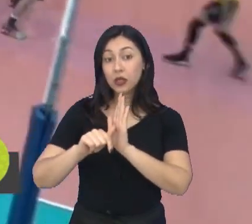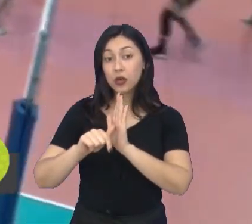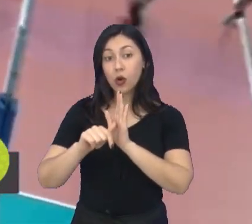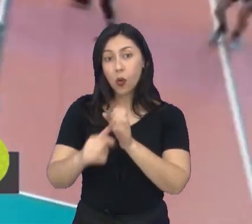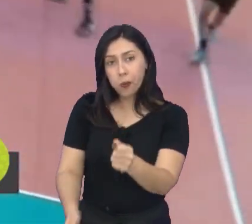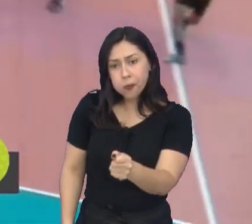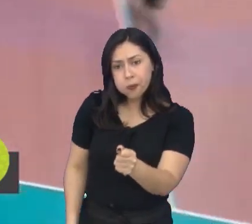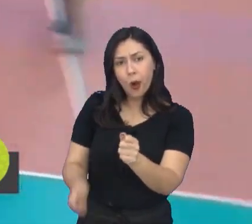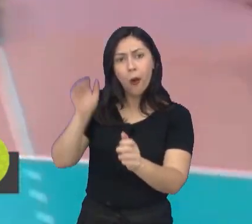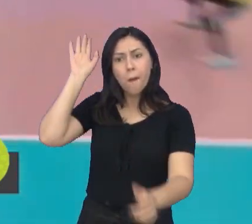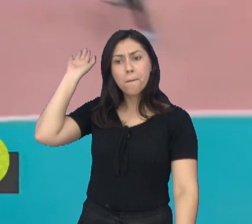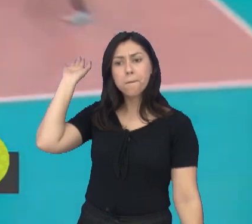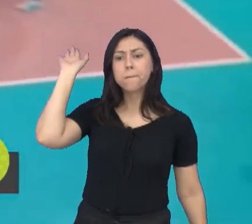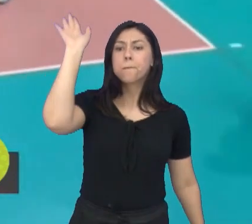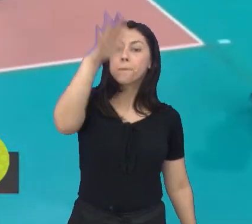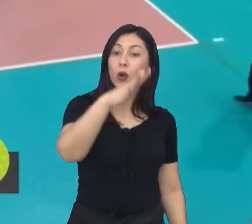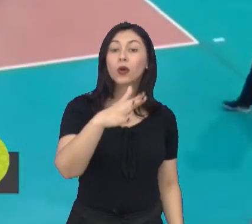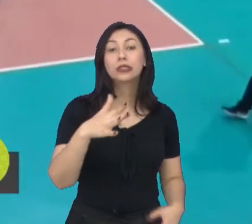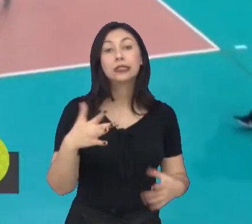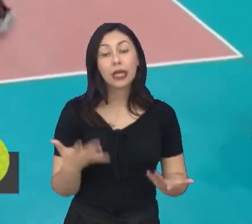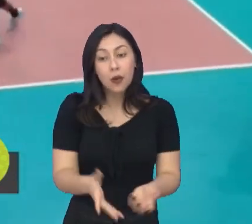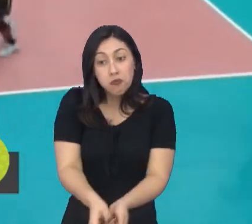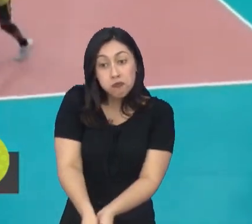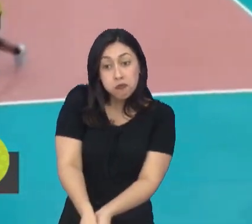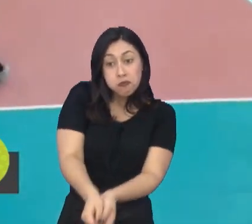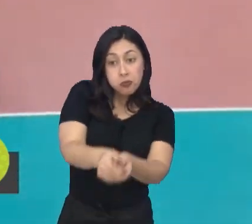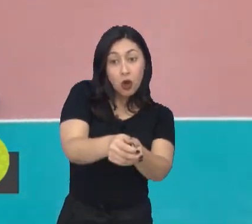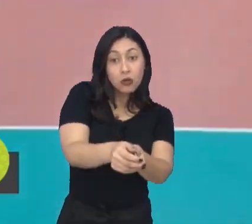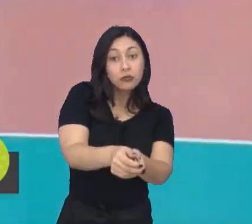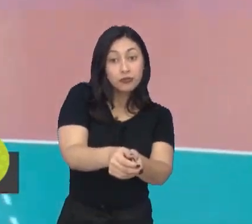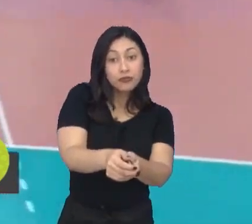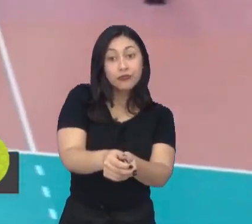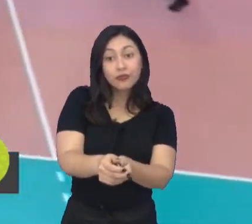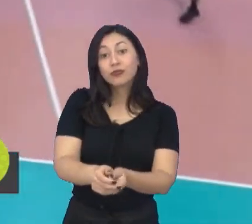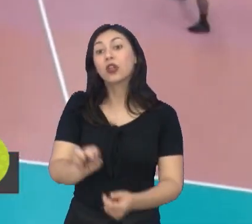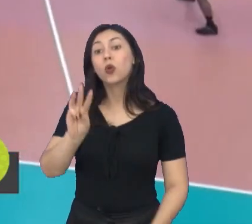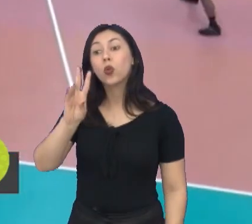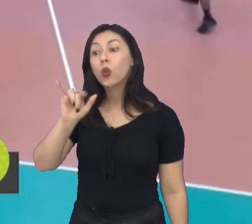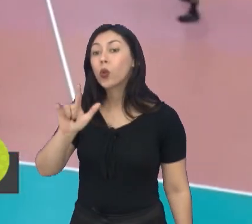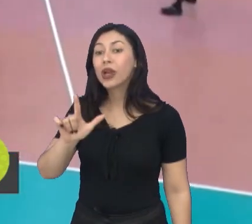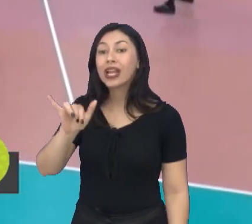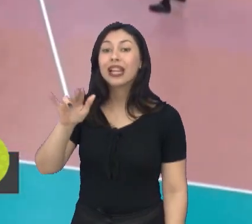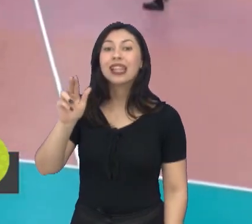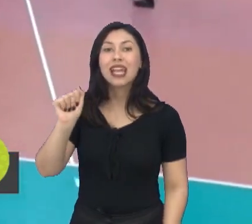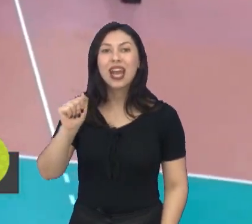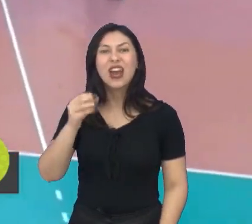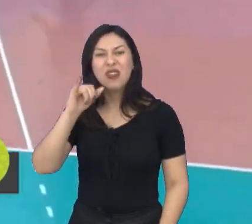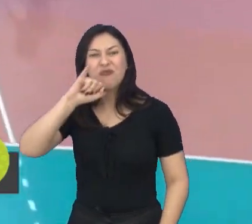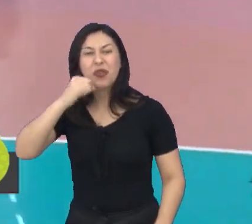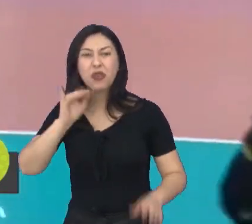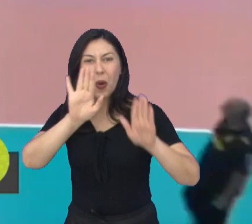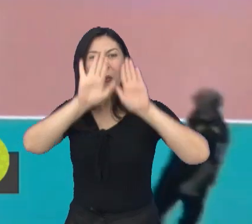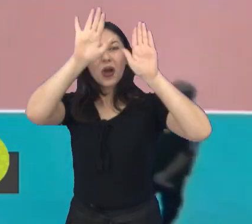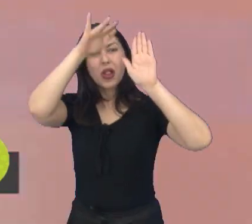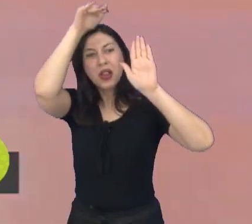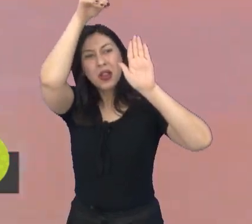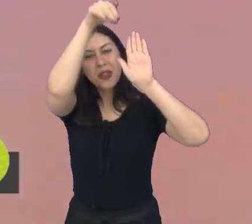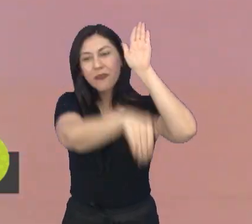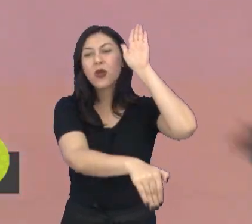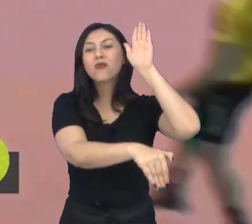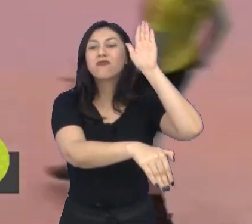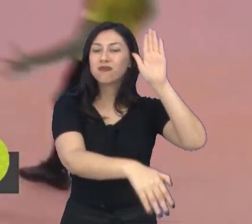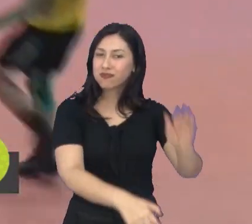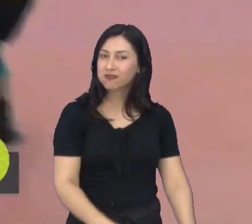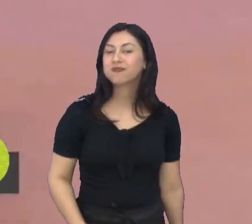Douglas Souza e a bela recepção de Filipinho, pelo meio de rede, o William Piá, explorando o bloqueio mais uma vez, colocou 8